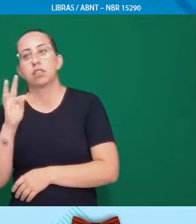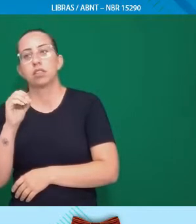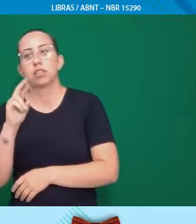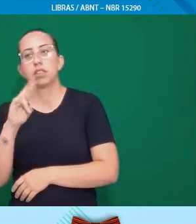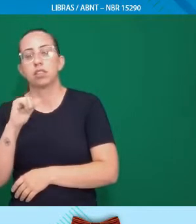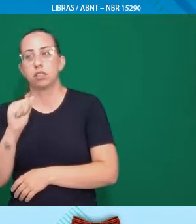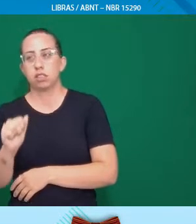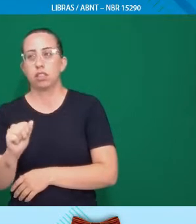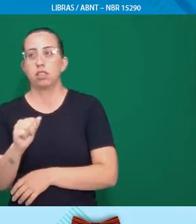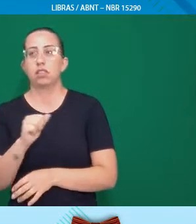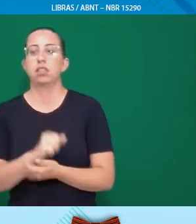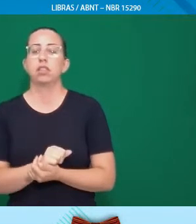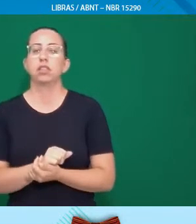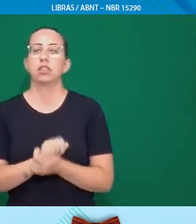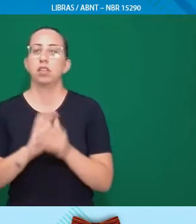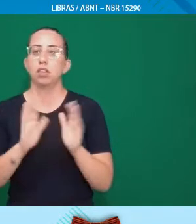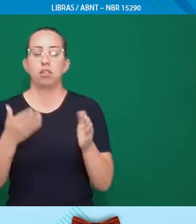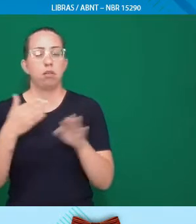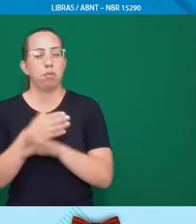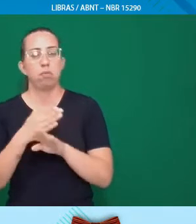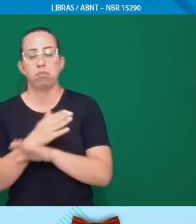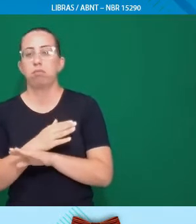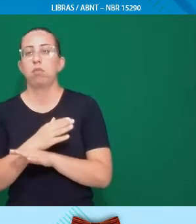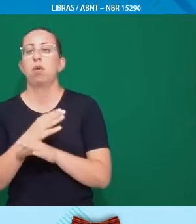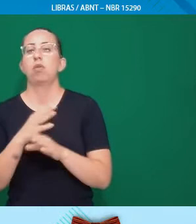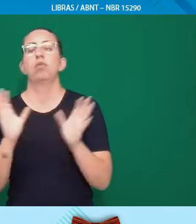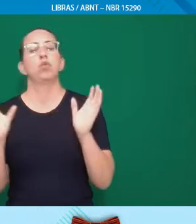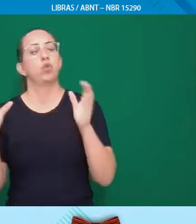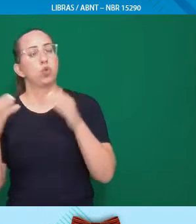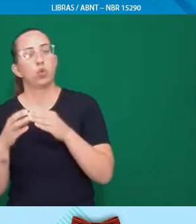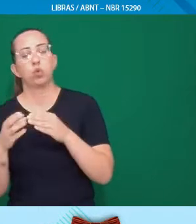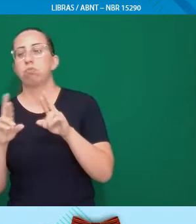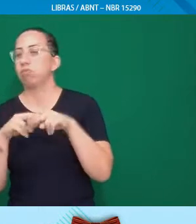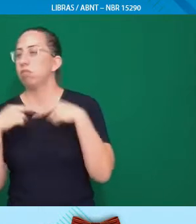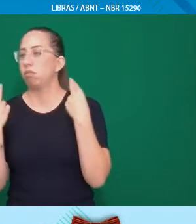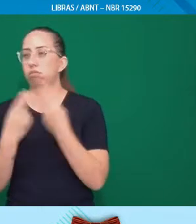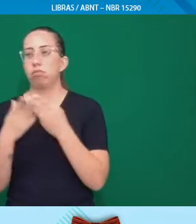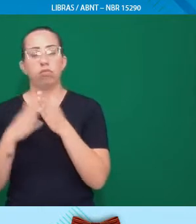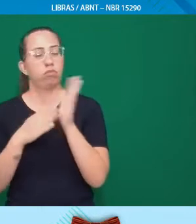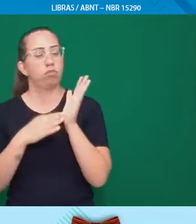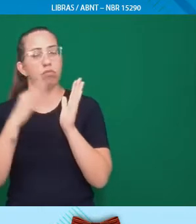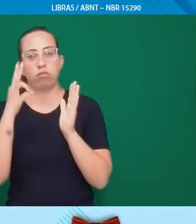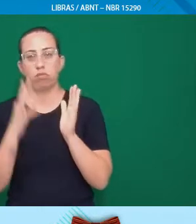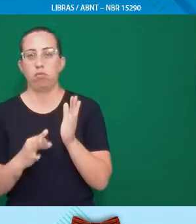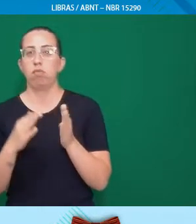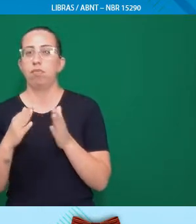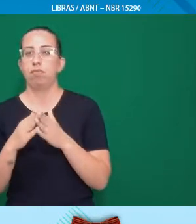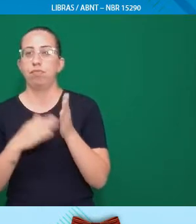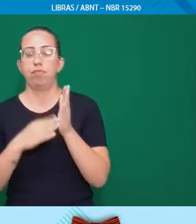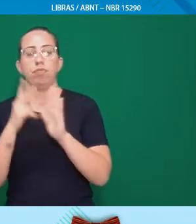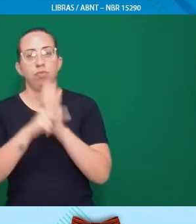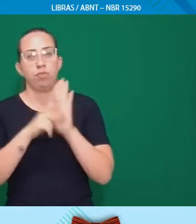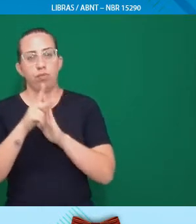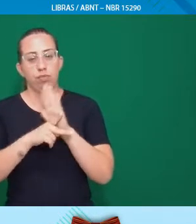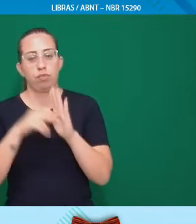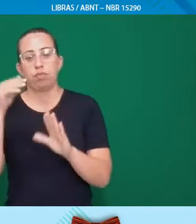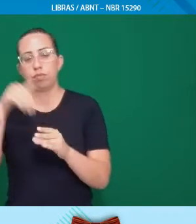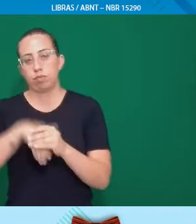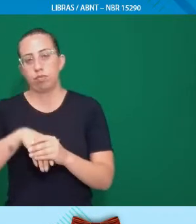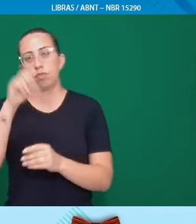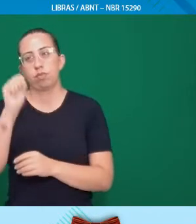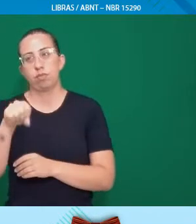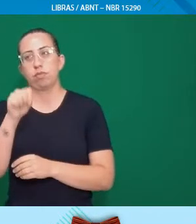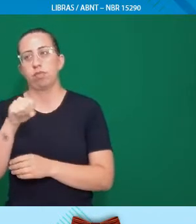projeto as comissões de Constituição justiça e redação final orçamento Finanças e tributação as referidas comissões